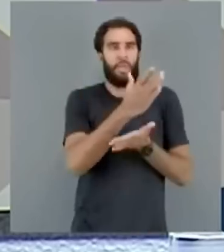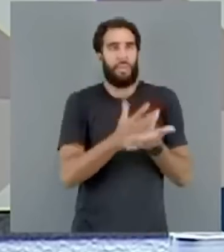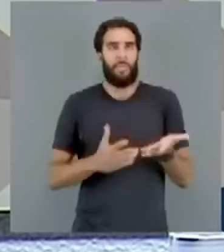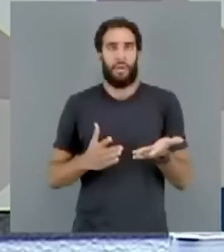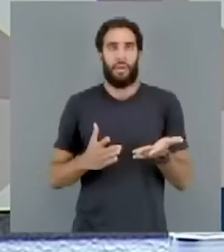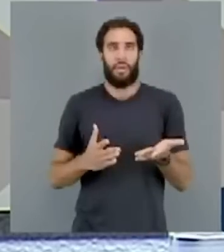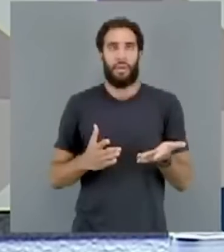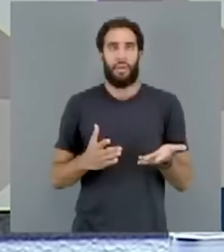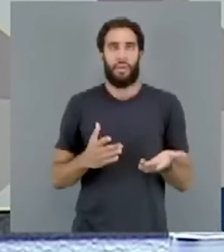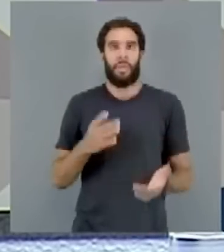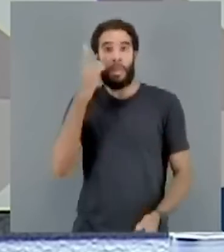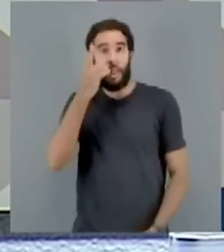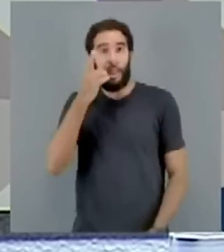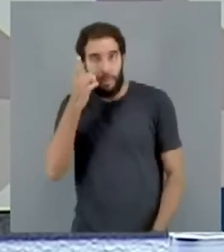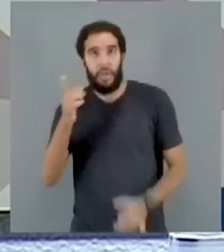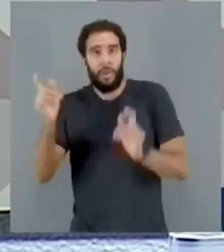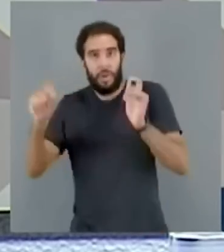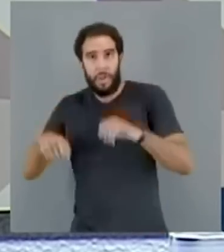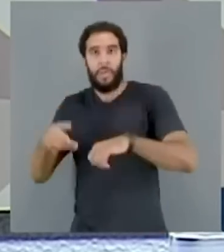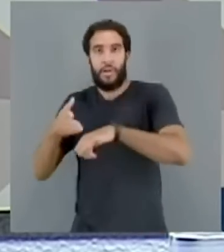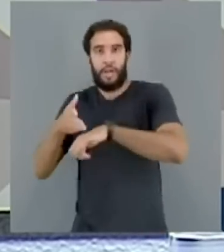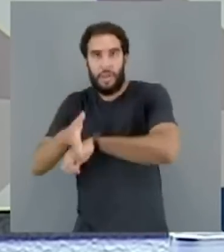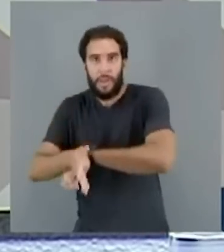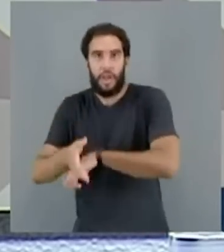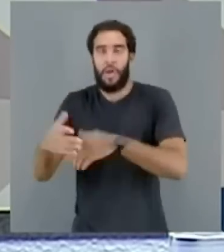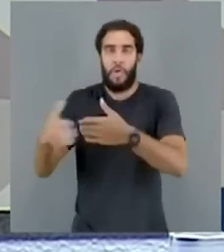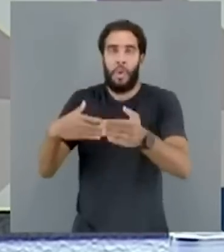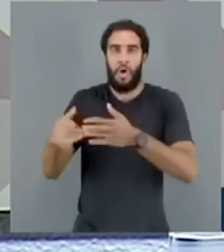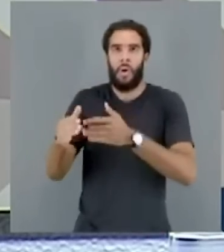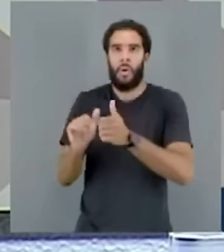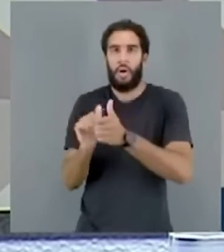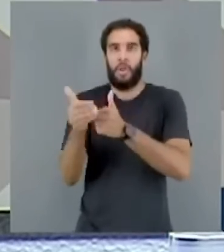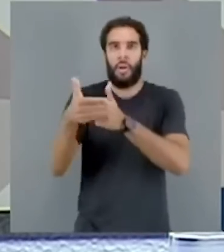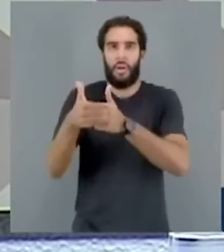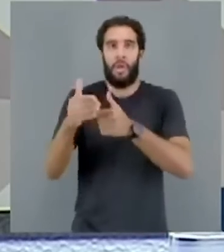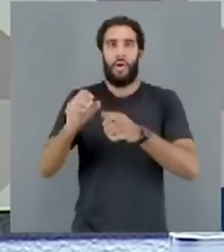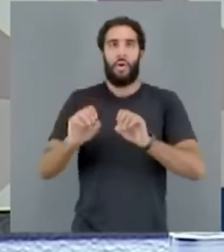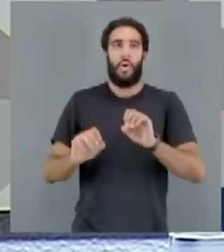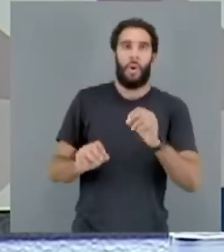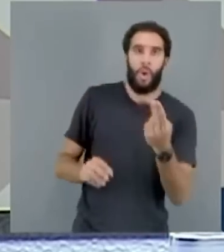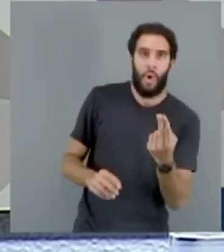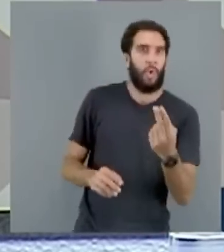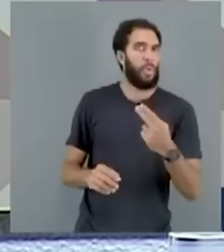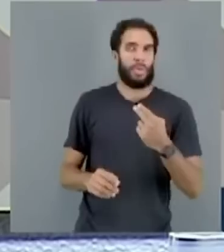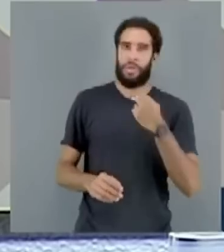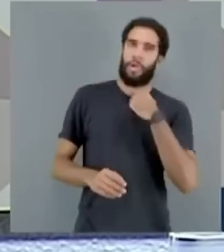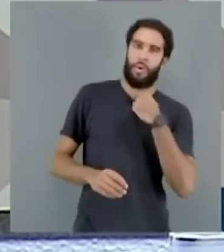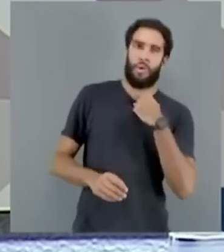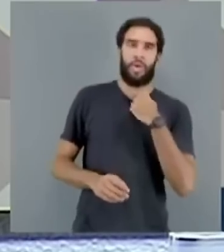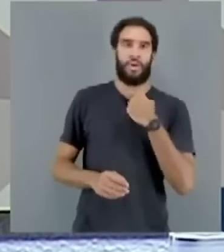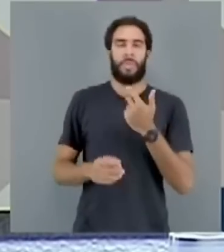Ou o deputado é deputado e pode participar de qualquer colegiado dessa casa, ou não é e não pode fazê-lo.